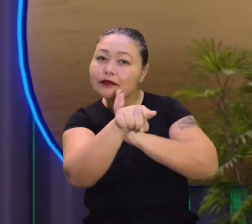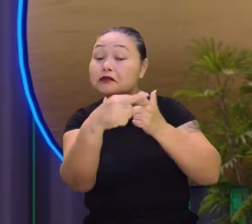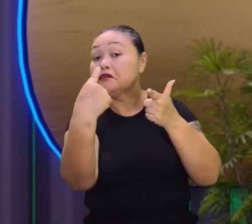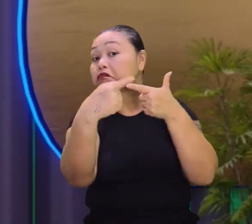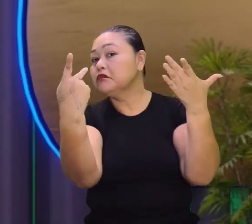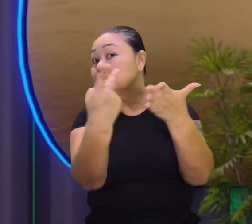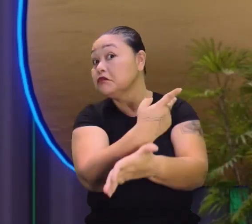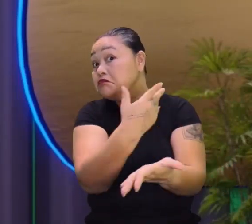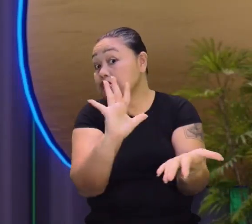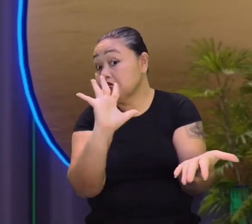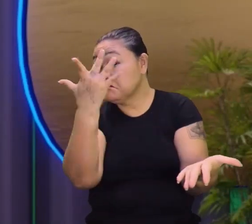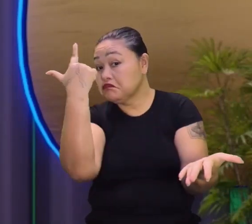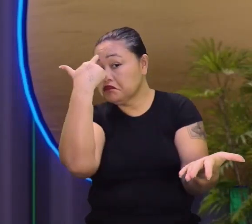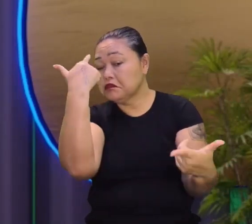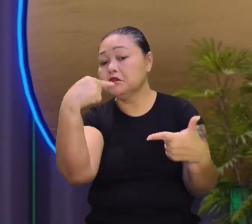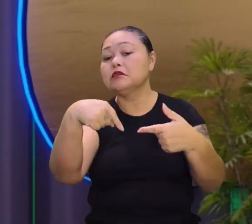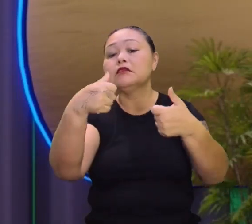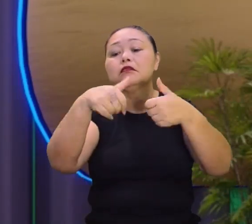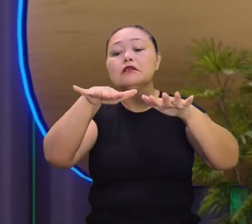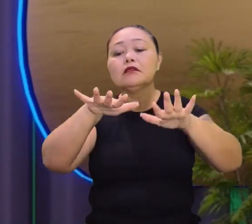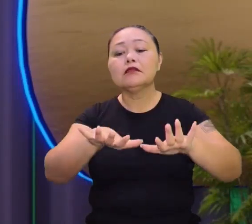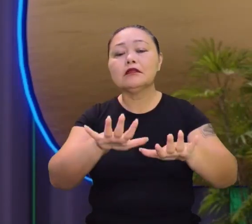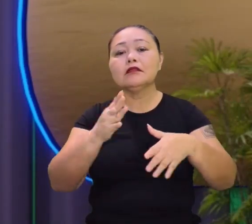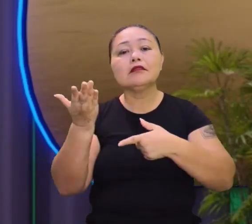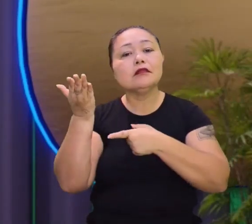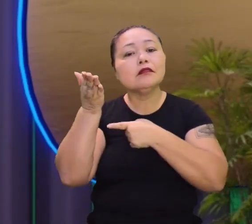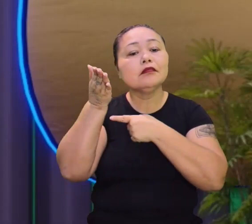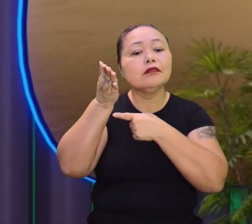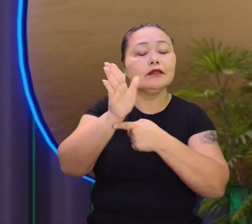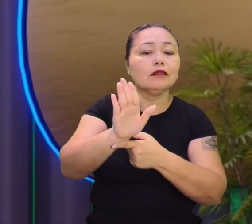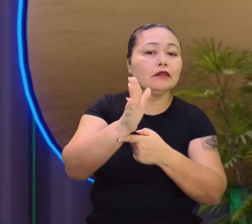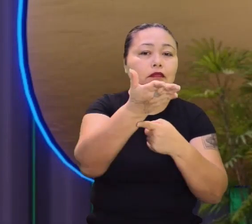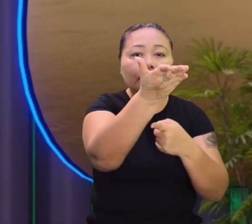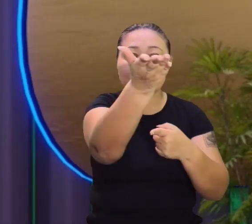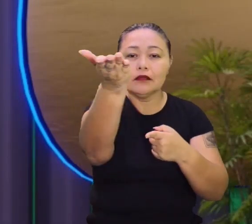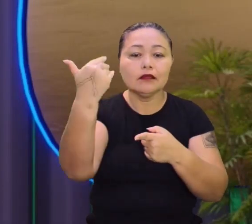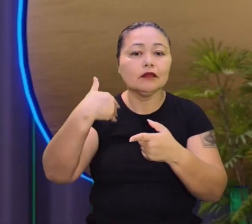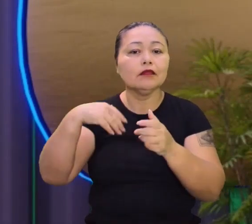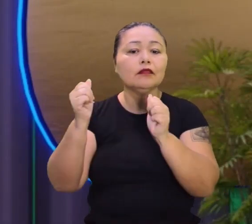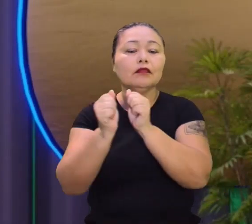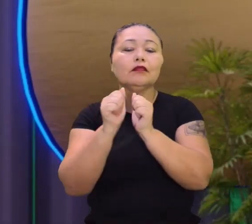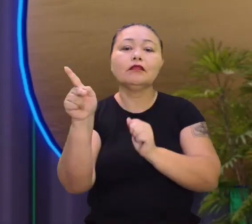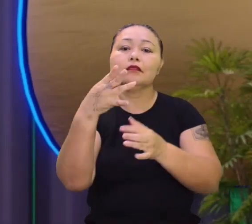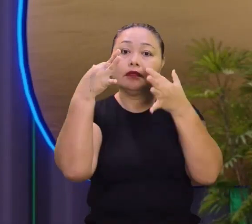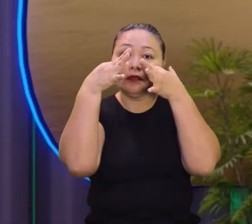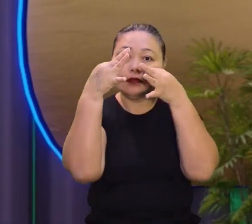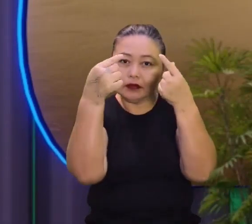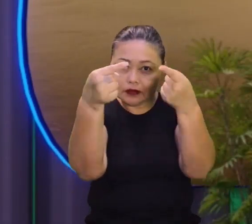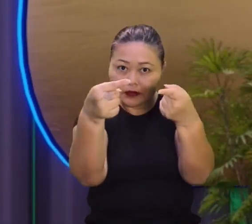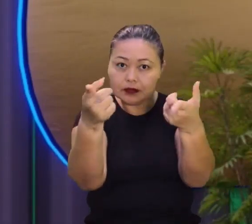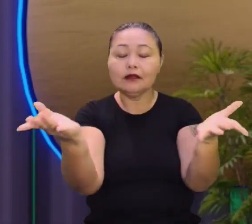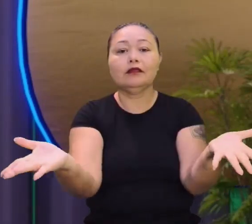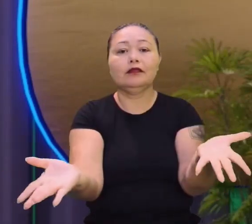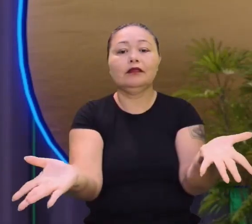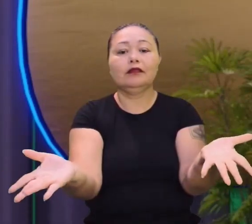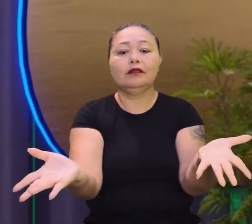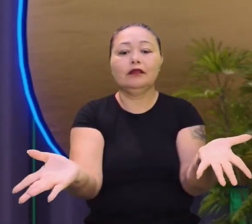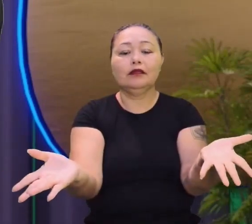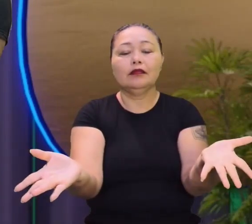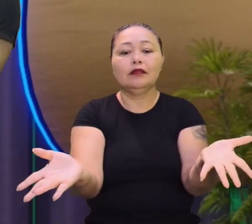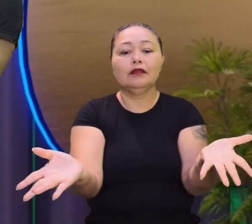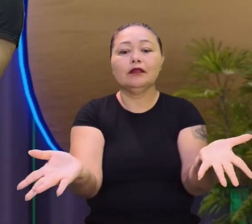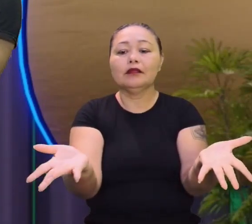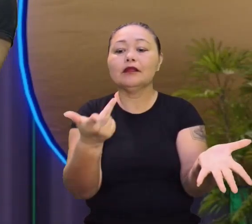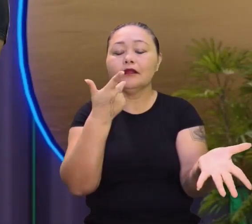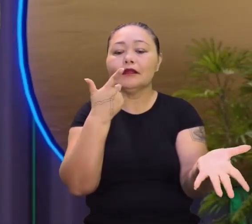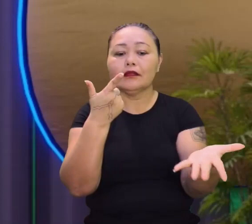você errou de repente, porque nós estamos aqui para auxiliá-los juntamente com um professor presencial, né, professor Jorge? E, Rogério, e